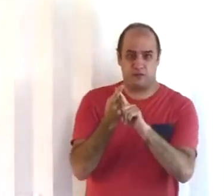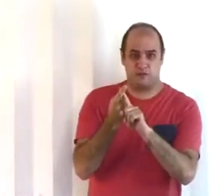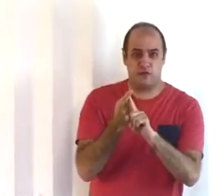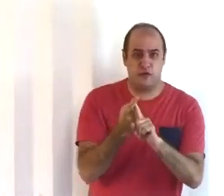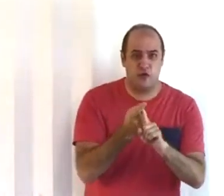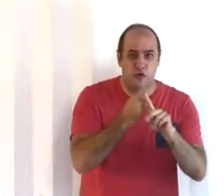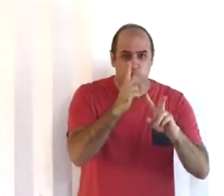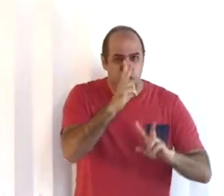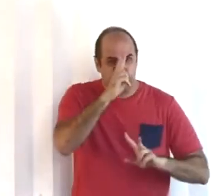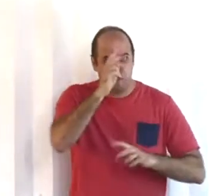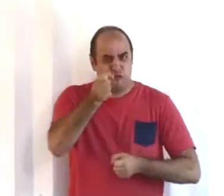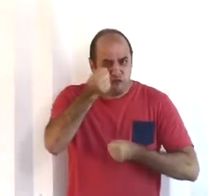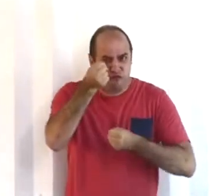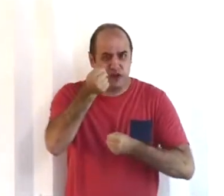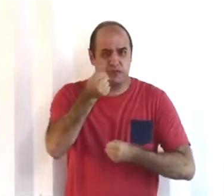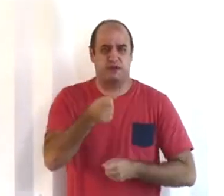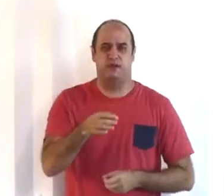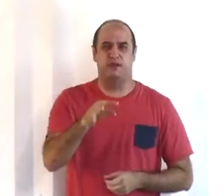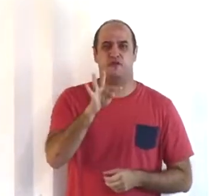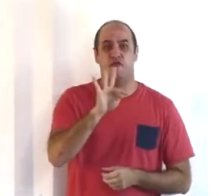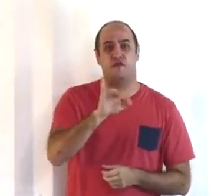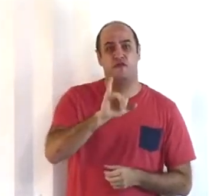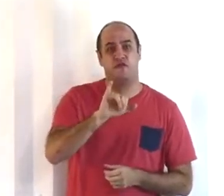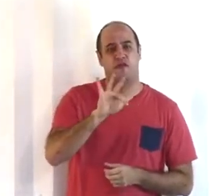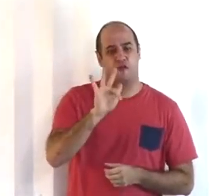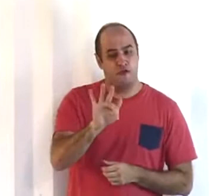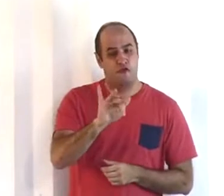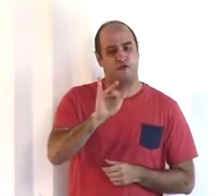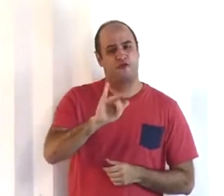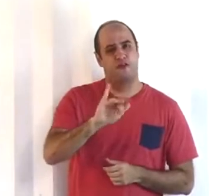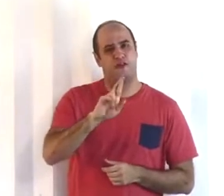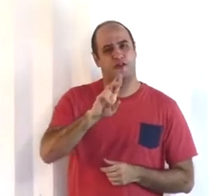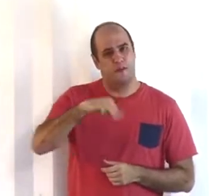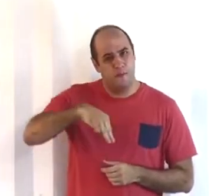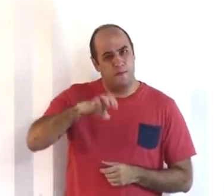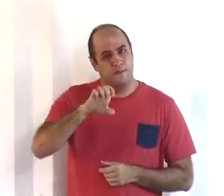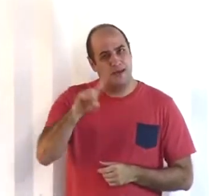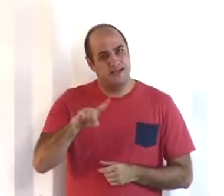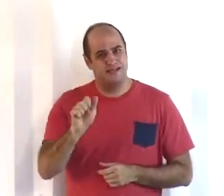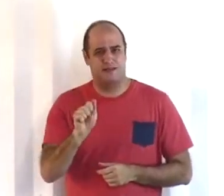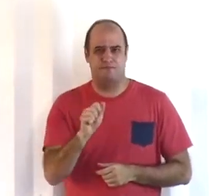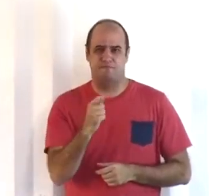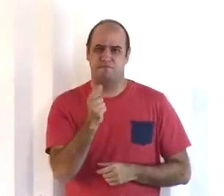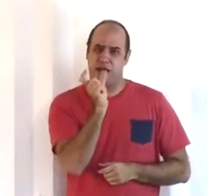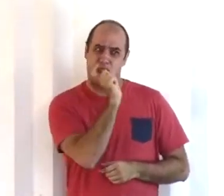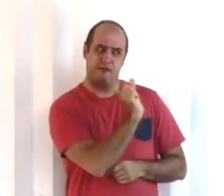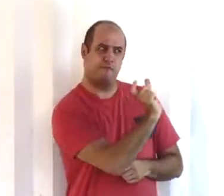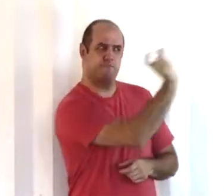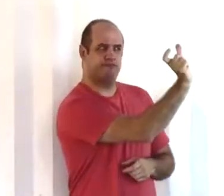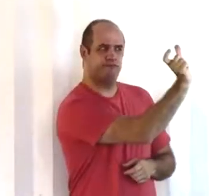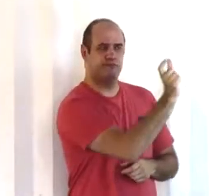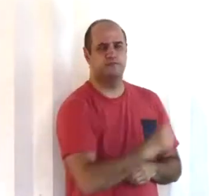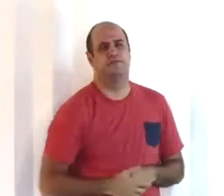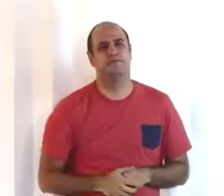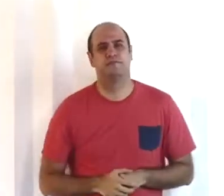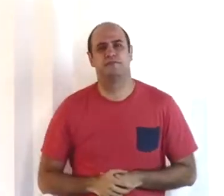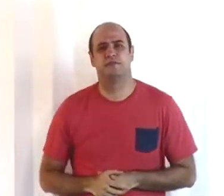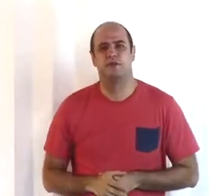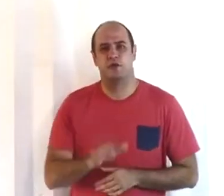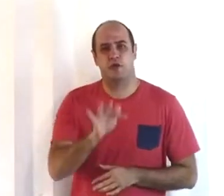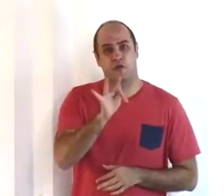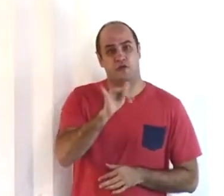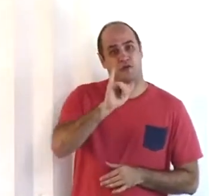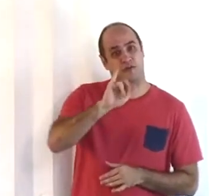firmeza. Firmeza. Então, se você já sabe escrever, escreva lá. Primeira palavra no quadro, em cima,